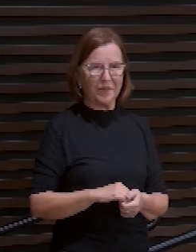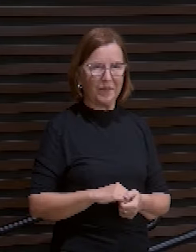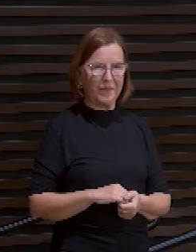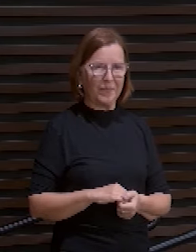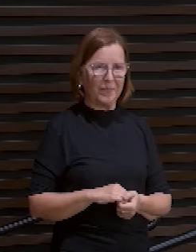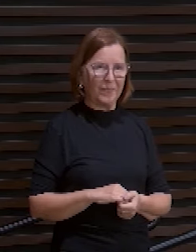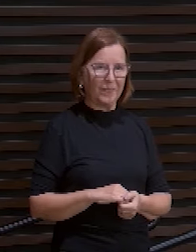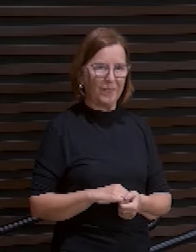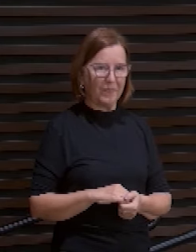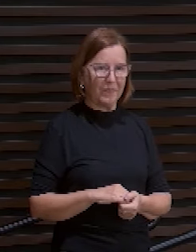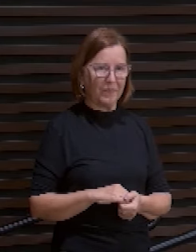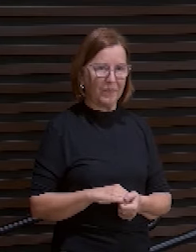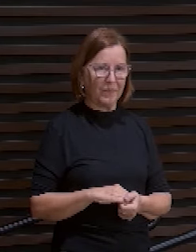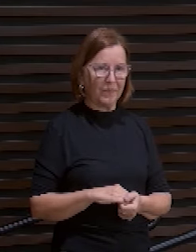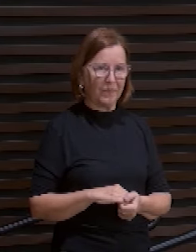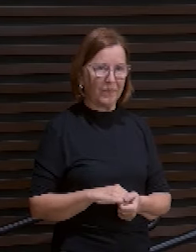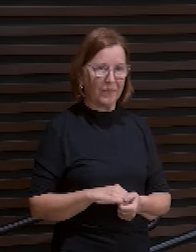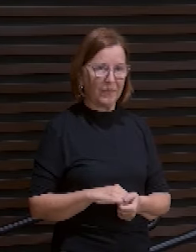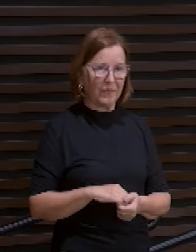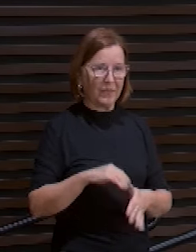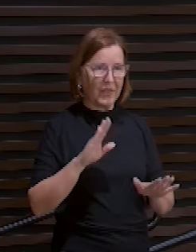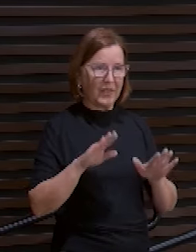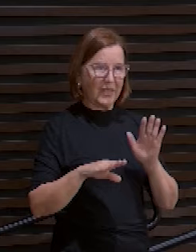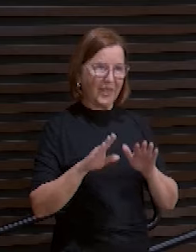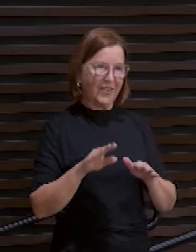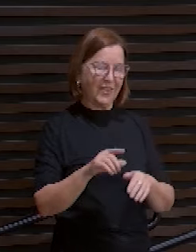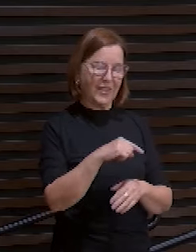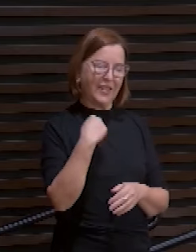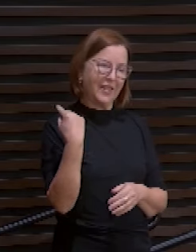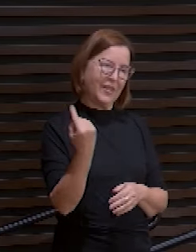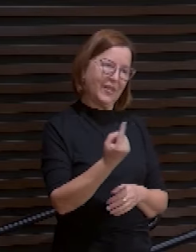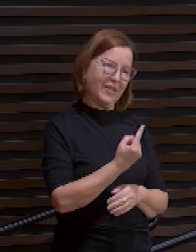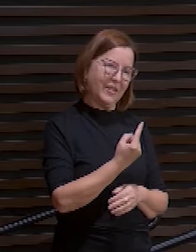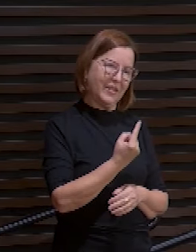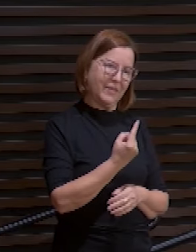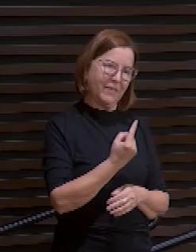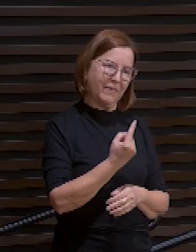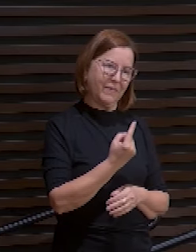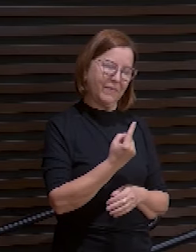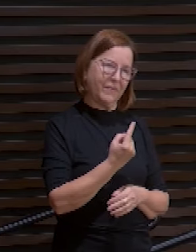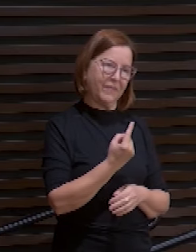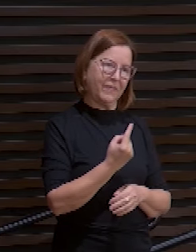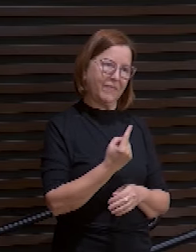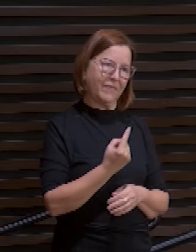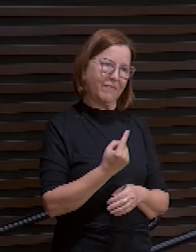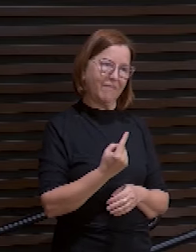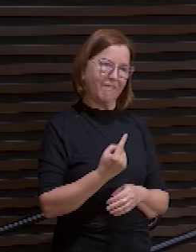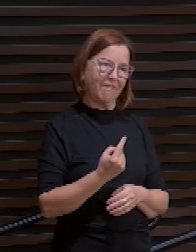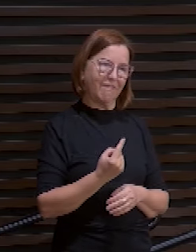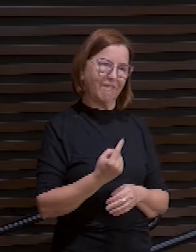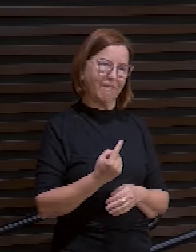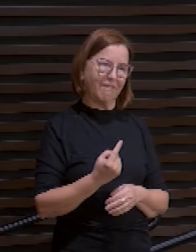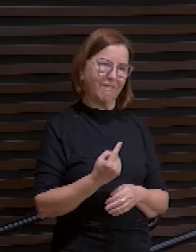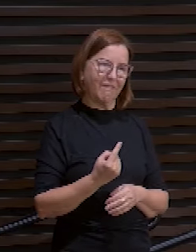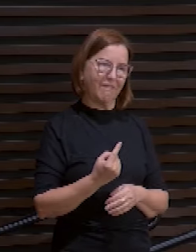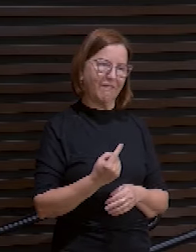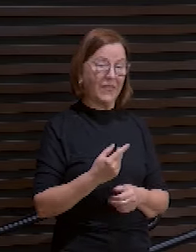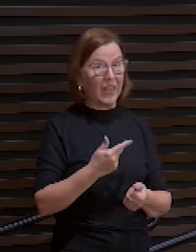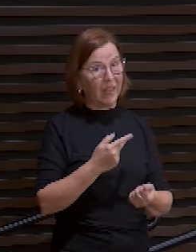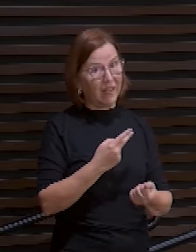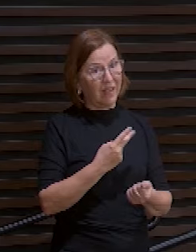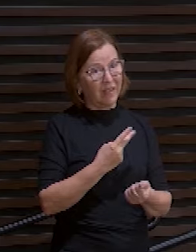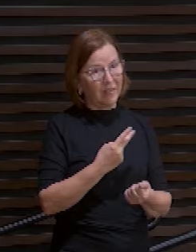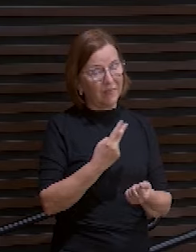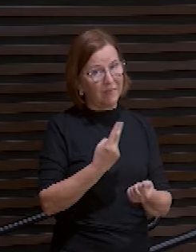afloram e muitas vezes nós caímos nessa armadilha de